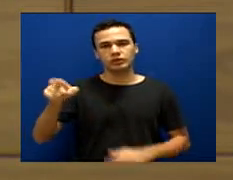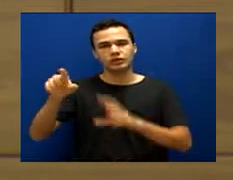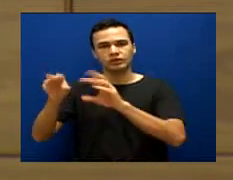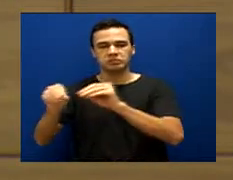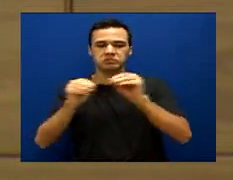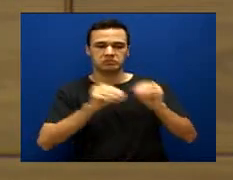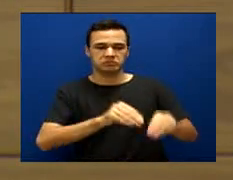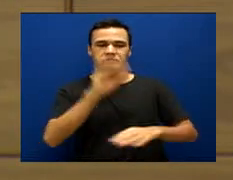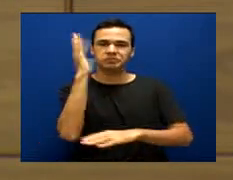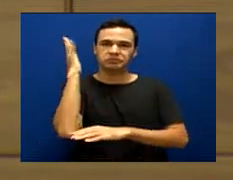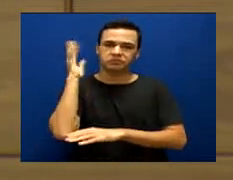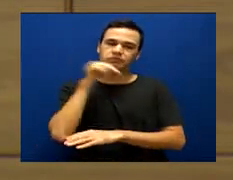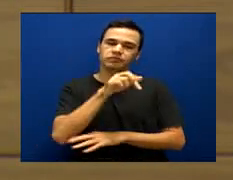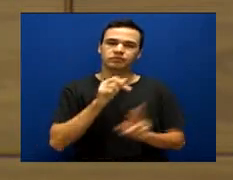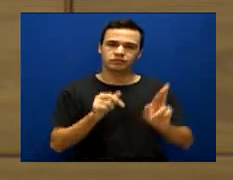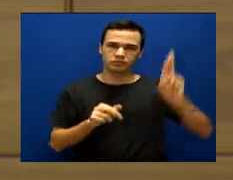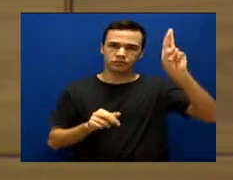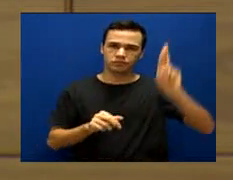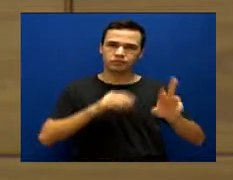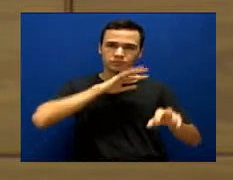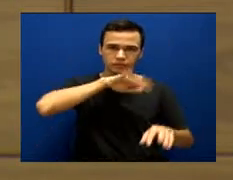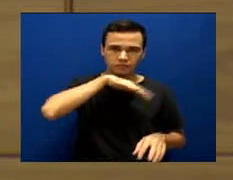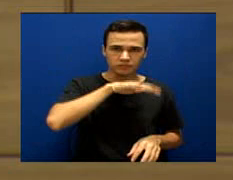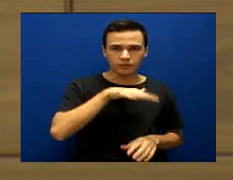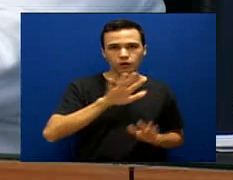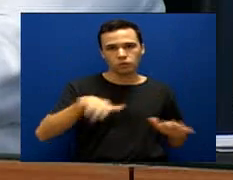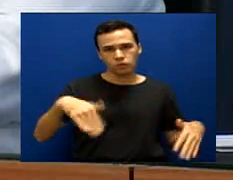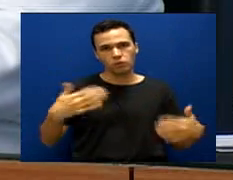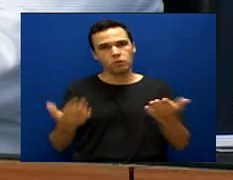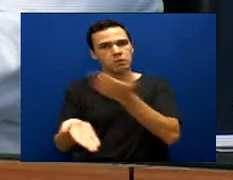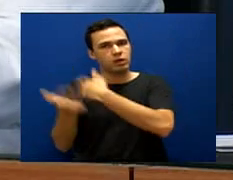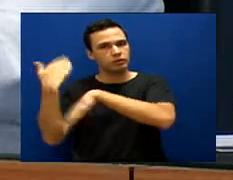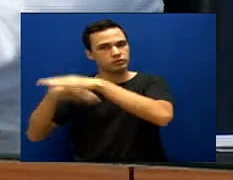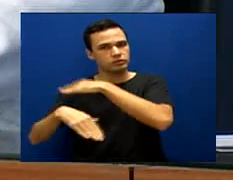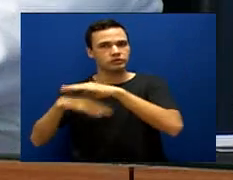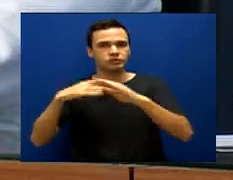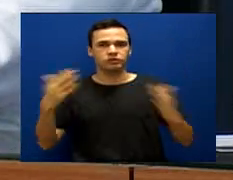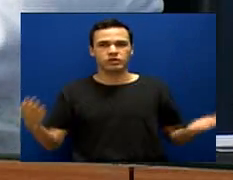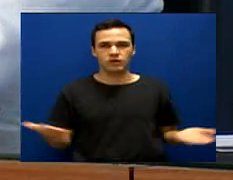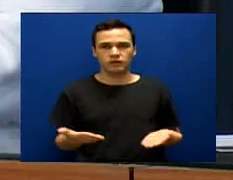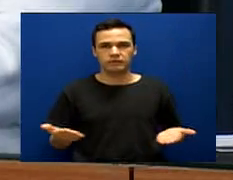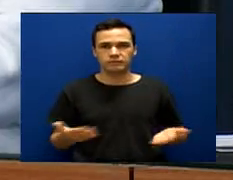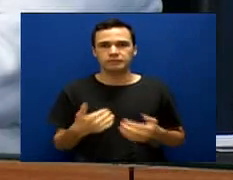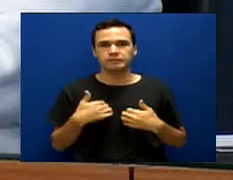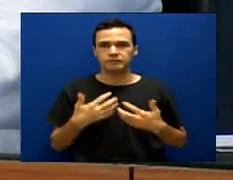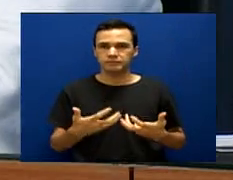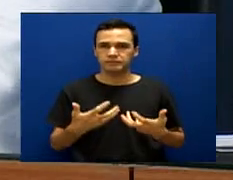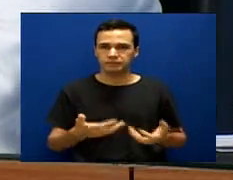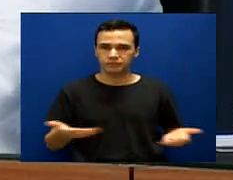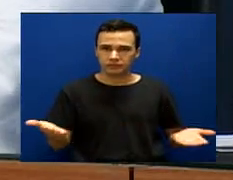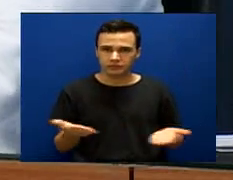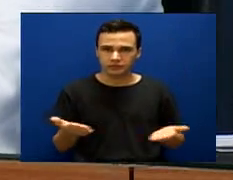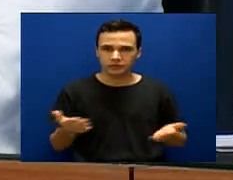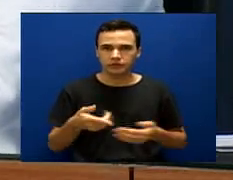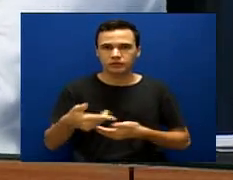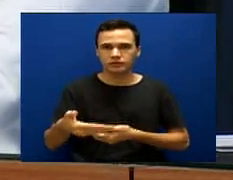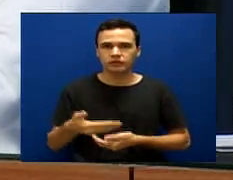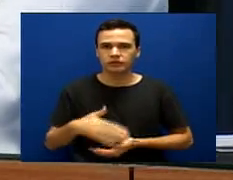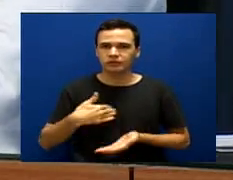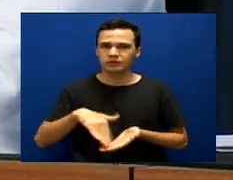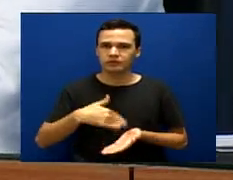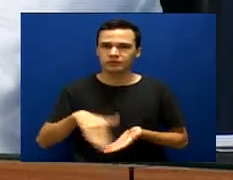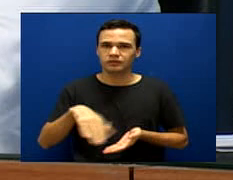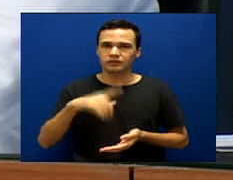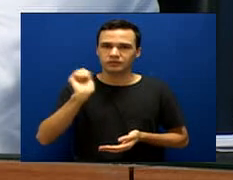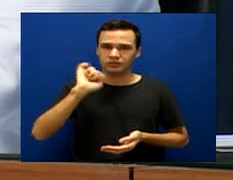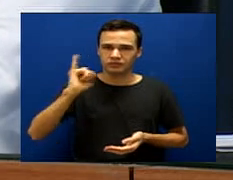para a Secretaria de Meio Ambiente, ou já era anteriormente. Então, eu gostaria, é muito importante a presença do secretário aqui